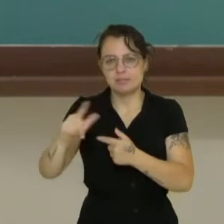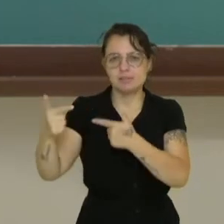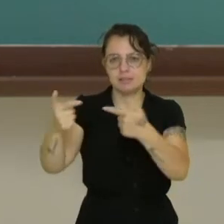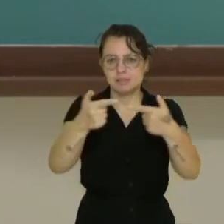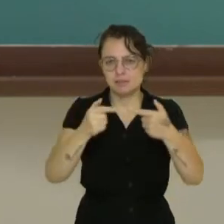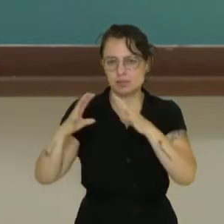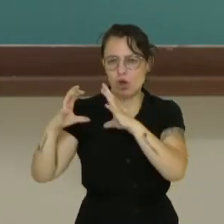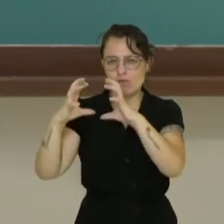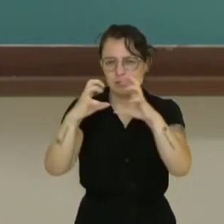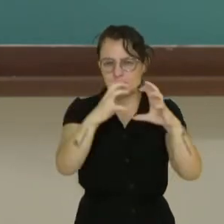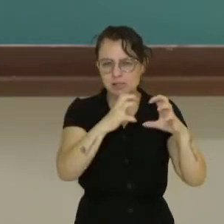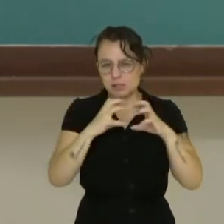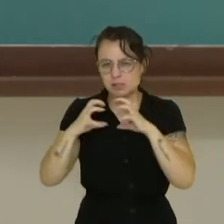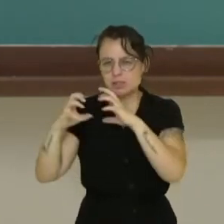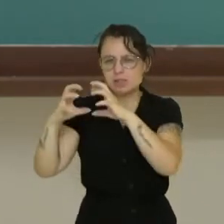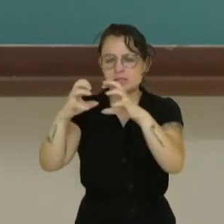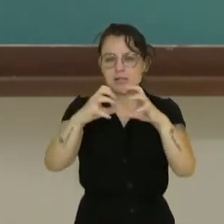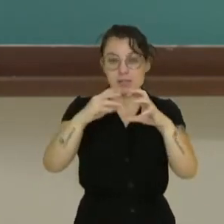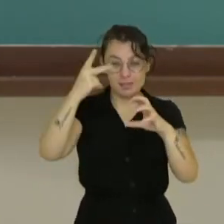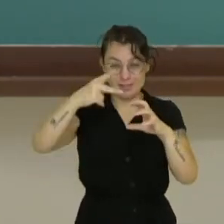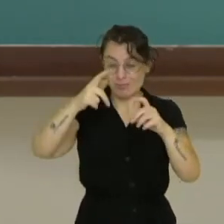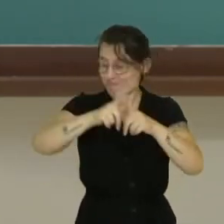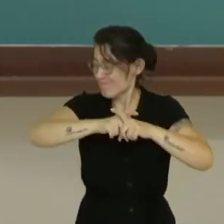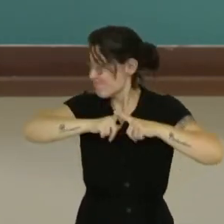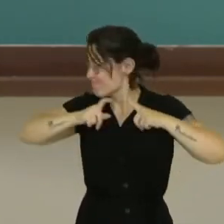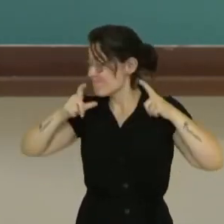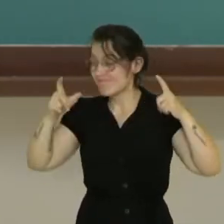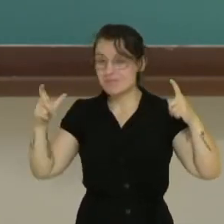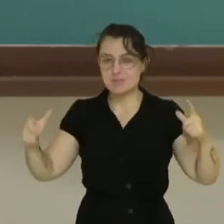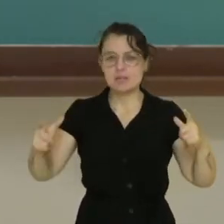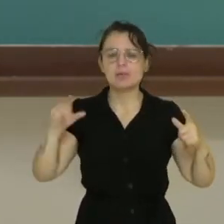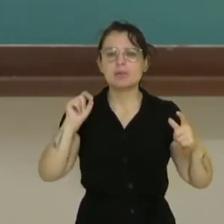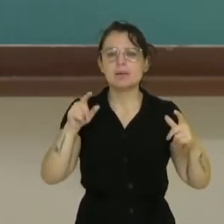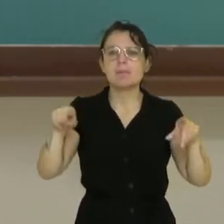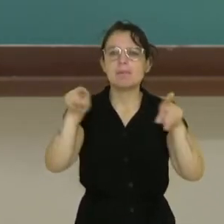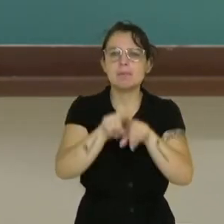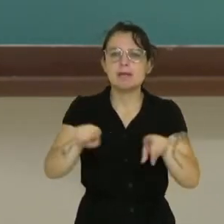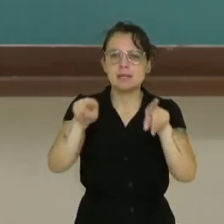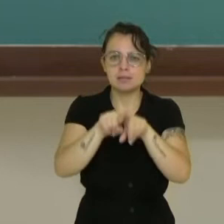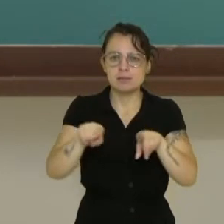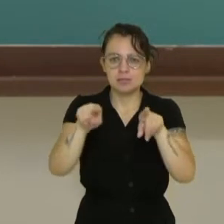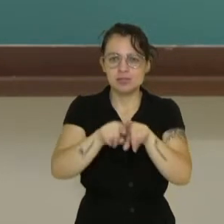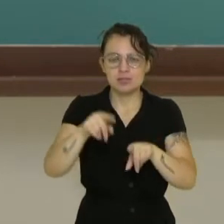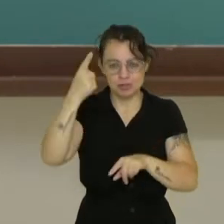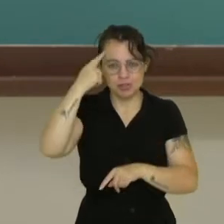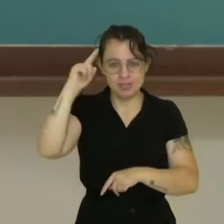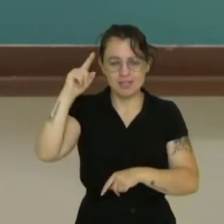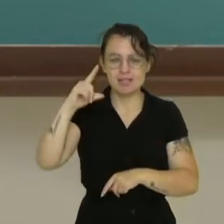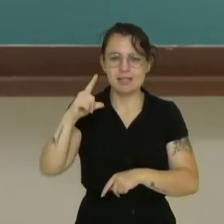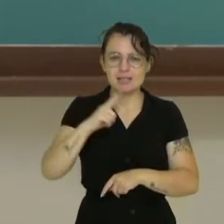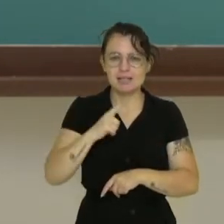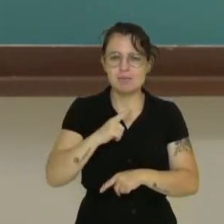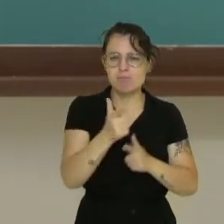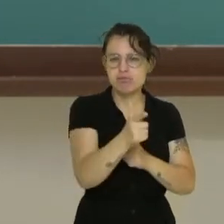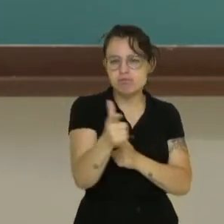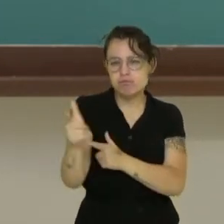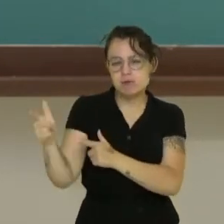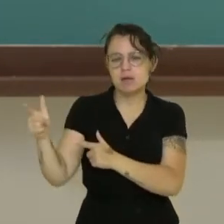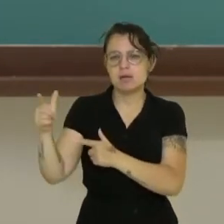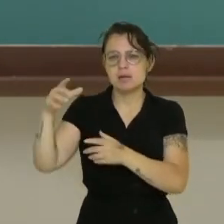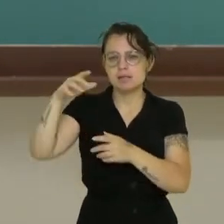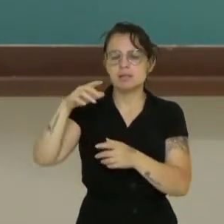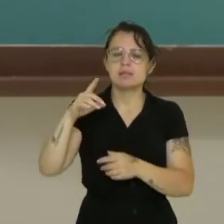Guerra Mundial foi tão grande que no mesmo dia que haviam tanques de guerra no deserto